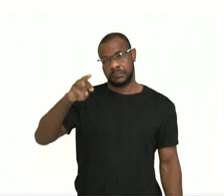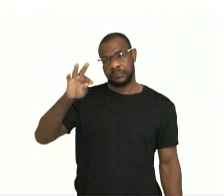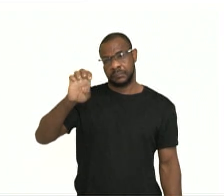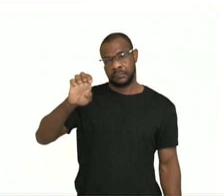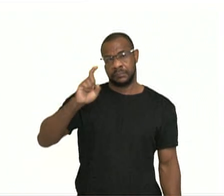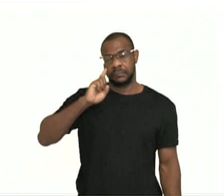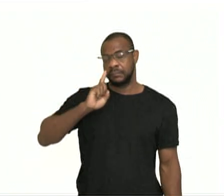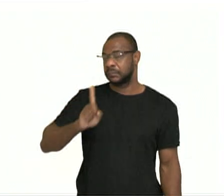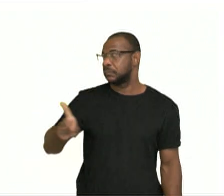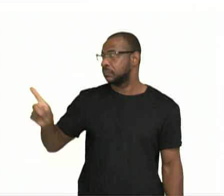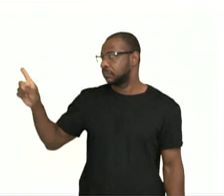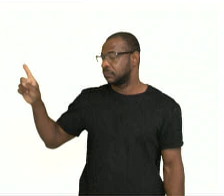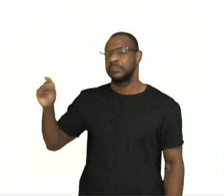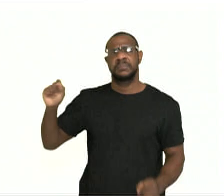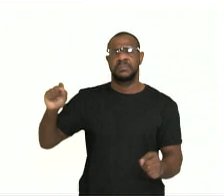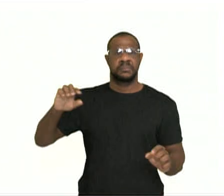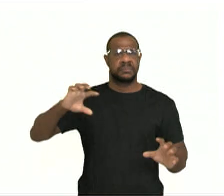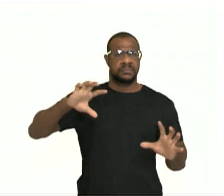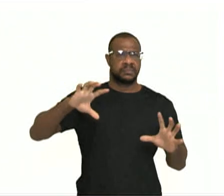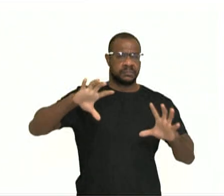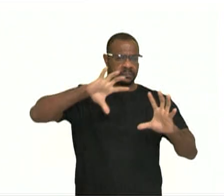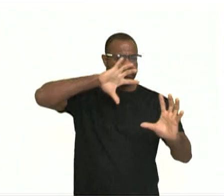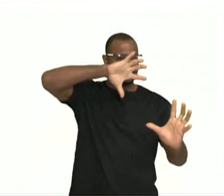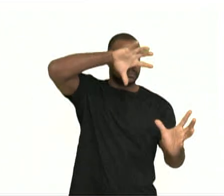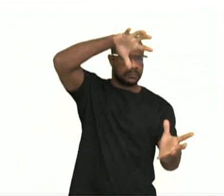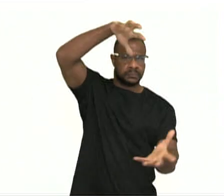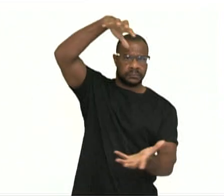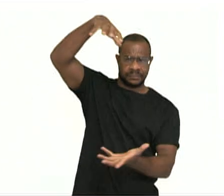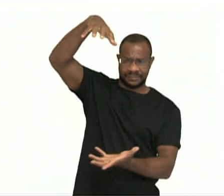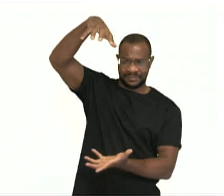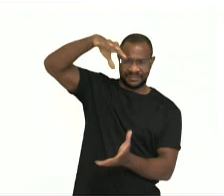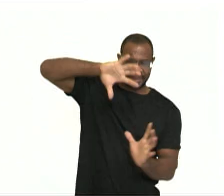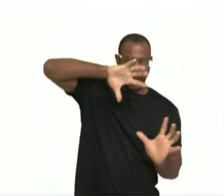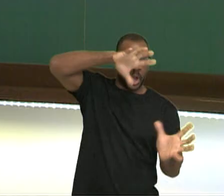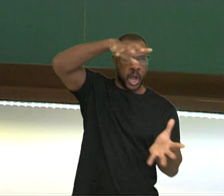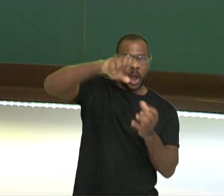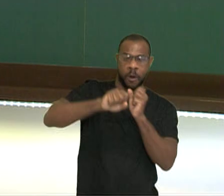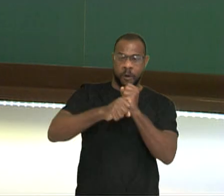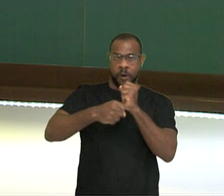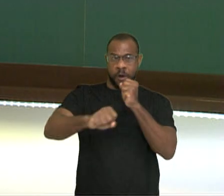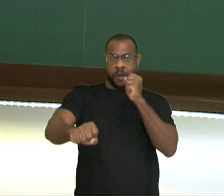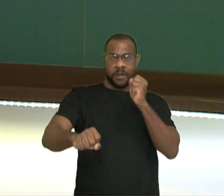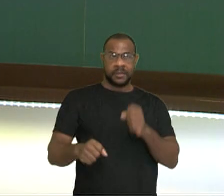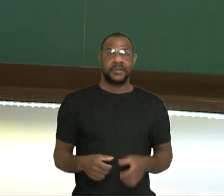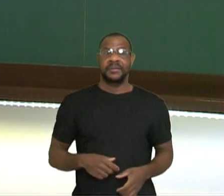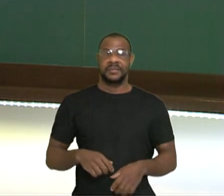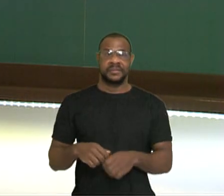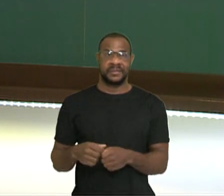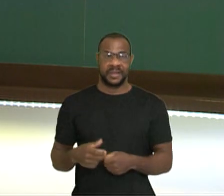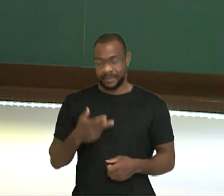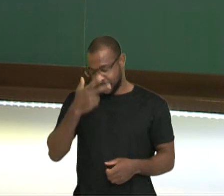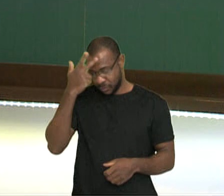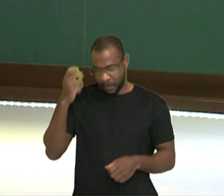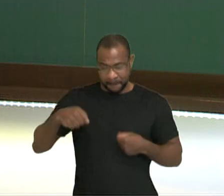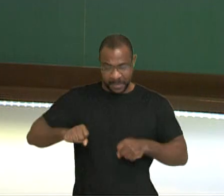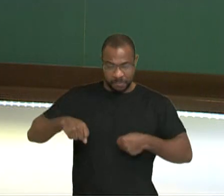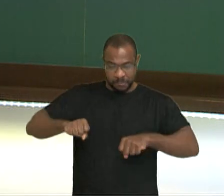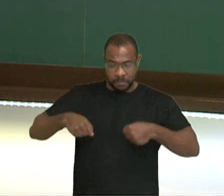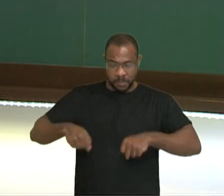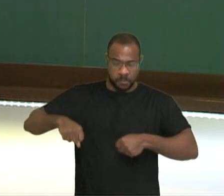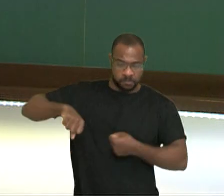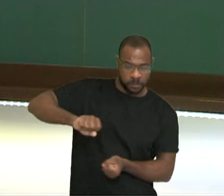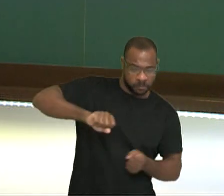esse globo, né? Coisa redonda, esfera redonda. Então, e o motociclista, opa, a prof travou aqui,